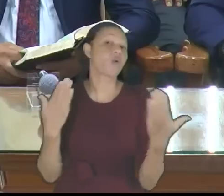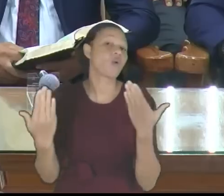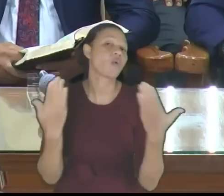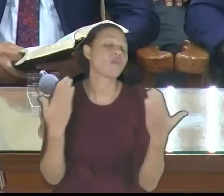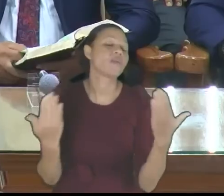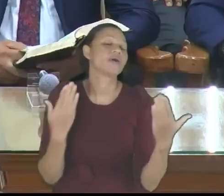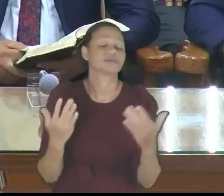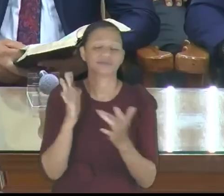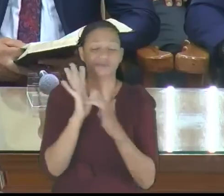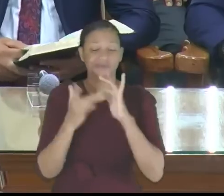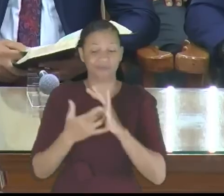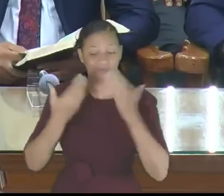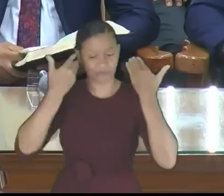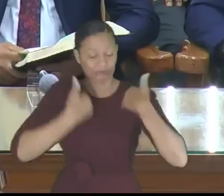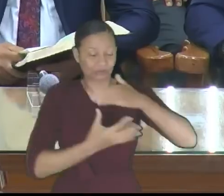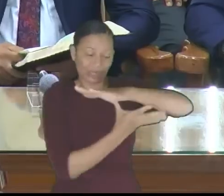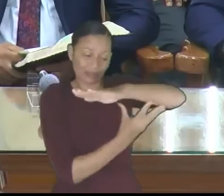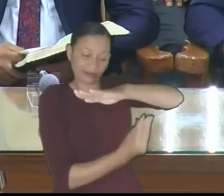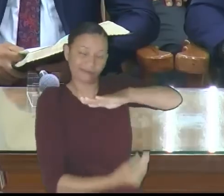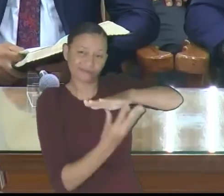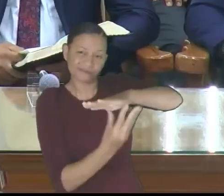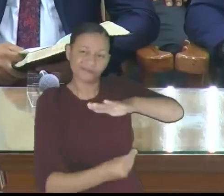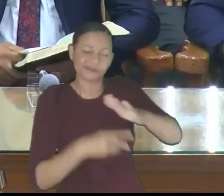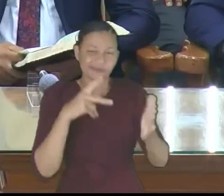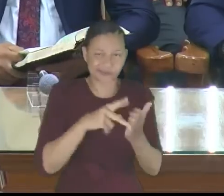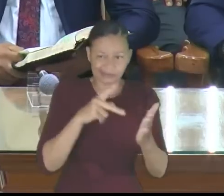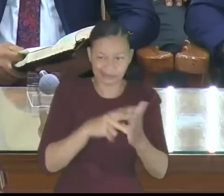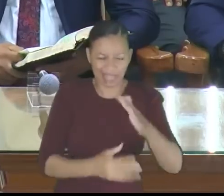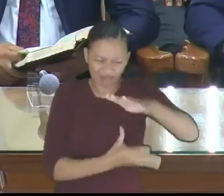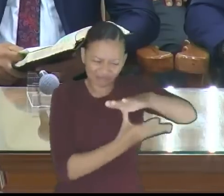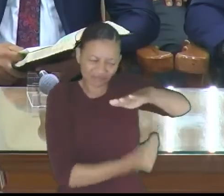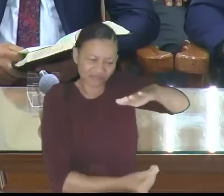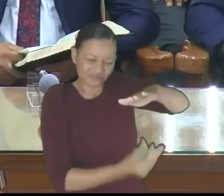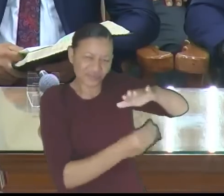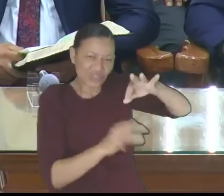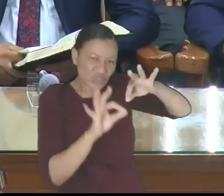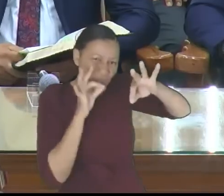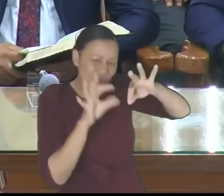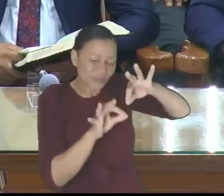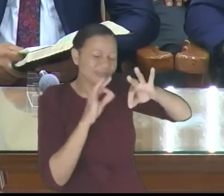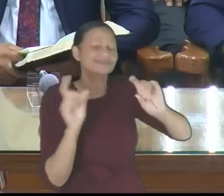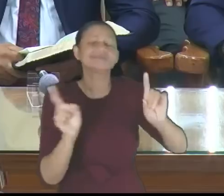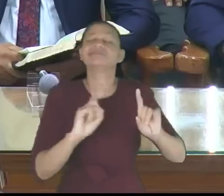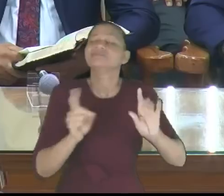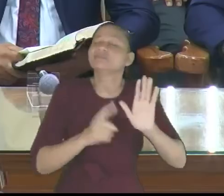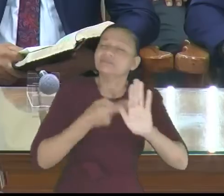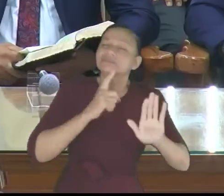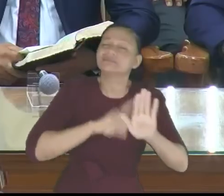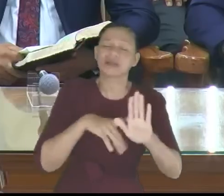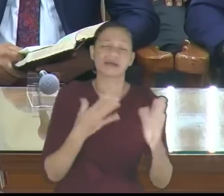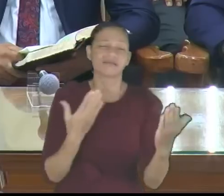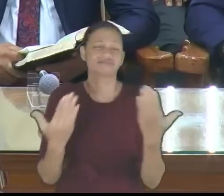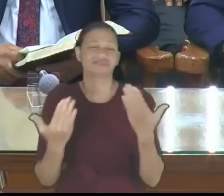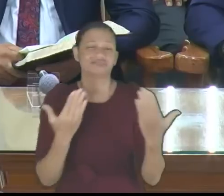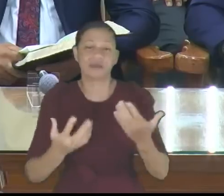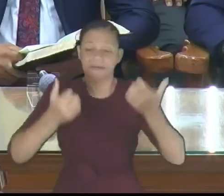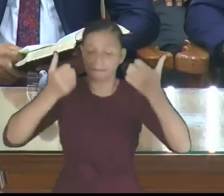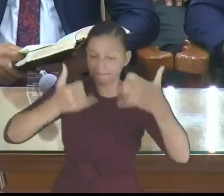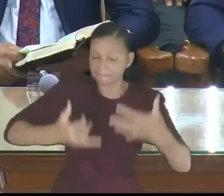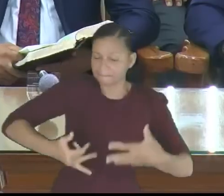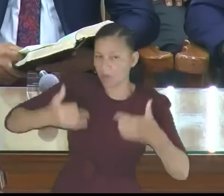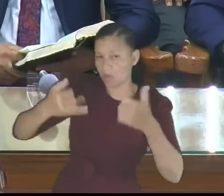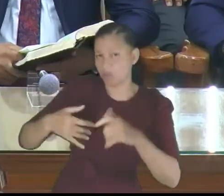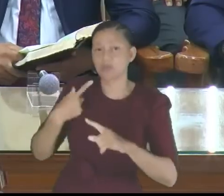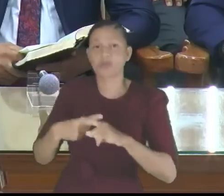que, meus irmãos? Verdadeira. Não é que ele é um pé de uva, mas há uma metáfora, há uma analogia para explicar por que Jesus é